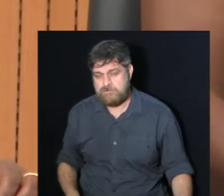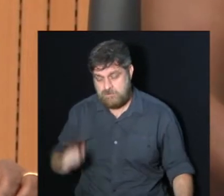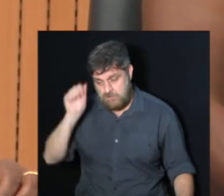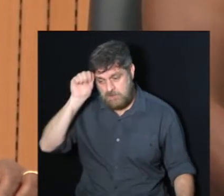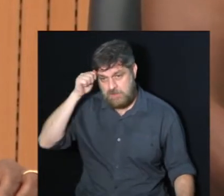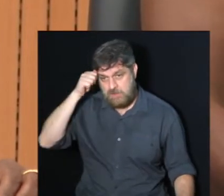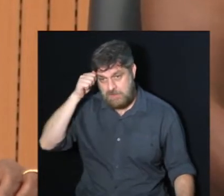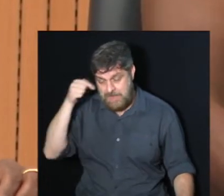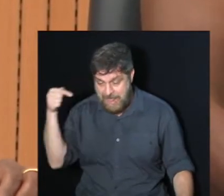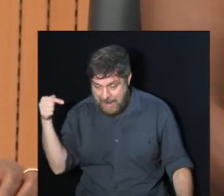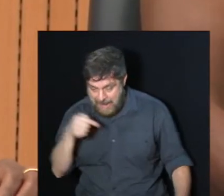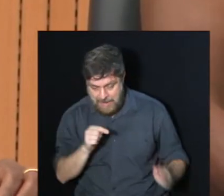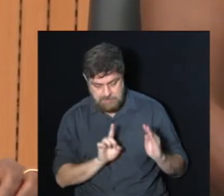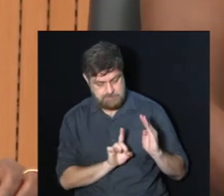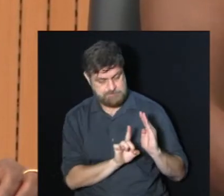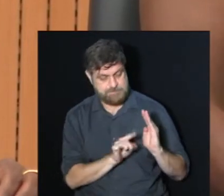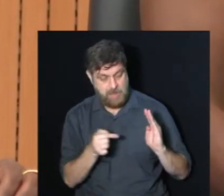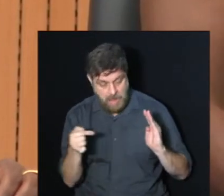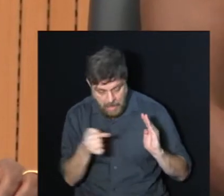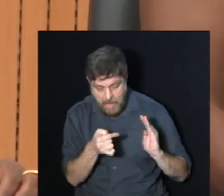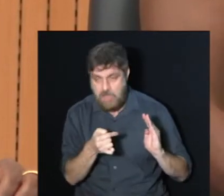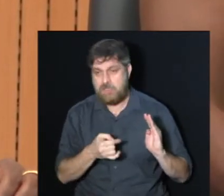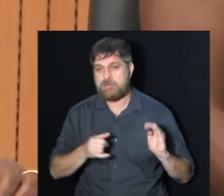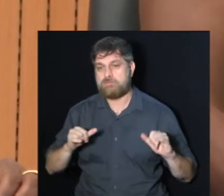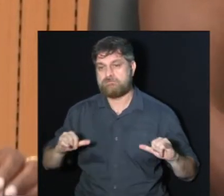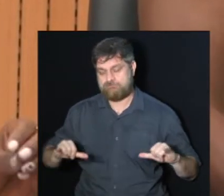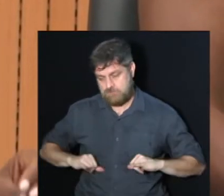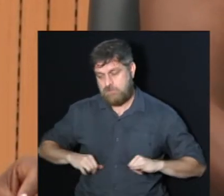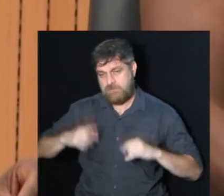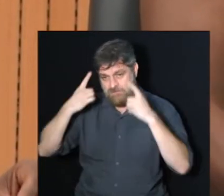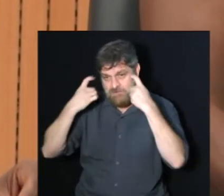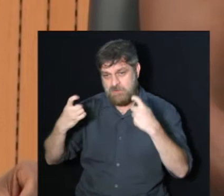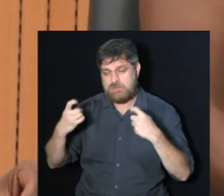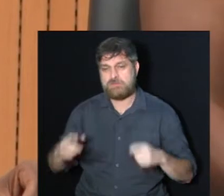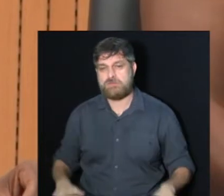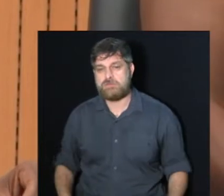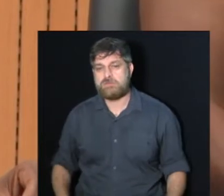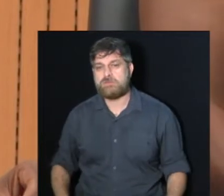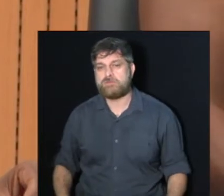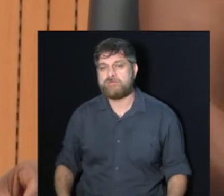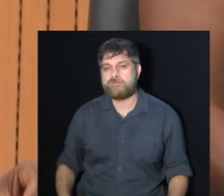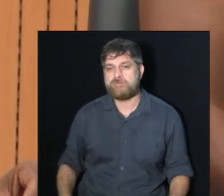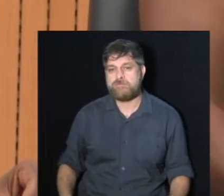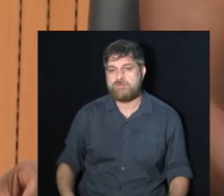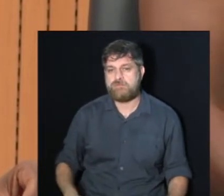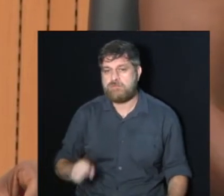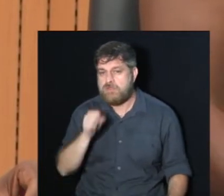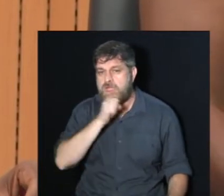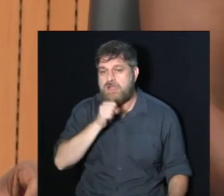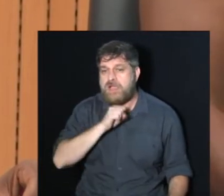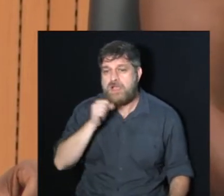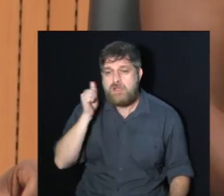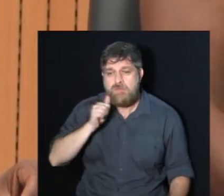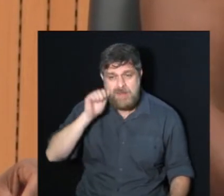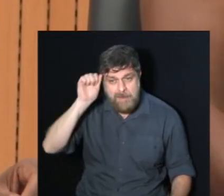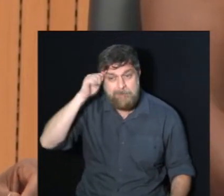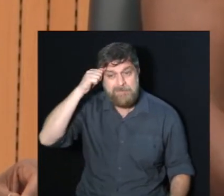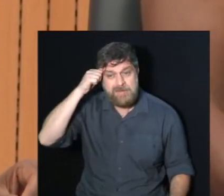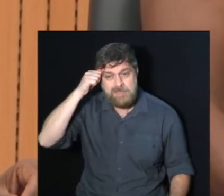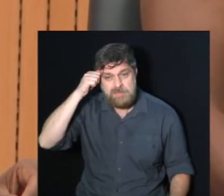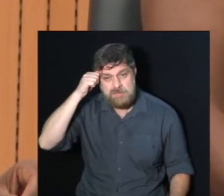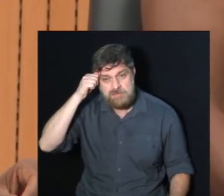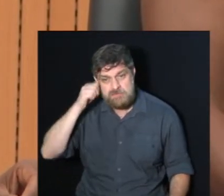negra que está lá dentro do nosso terreiro. Como ela disse, as pretas velhas são o quê?